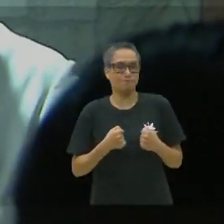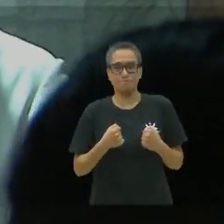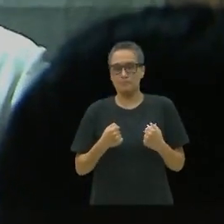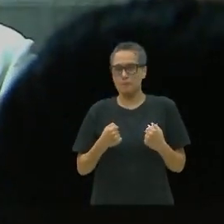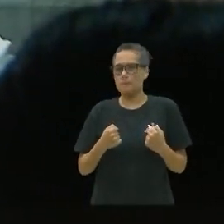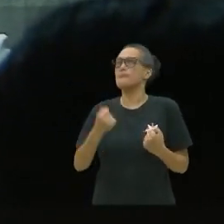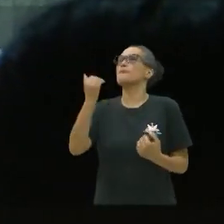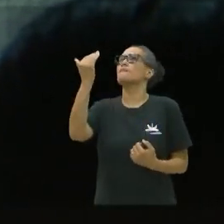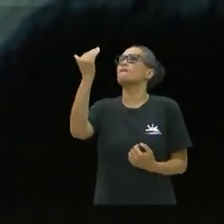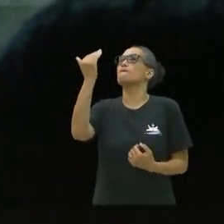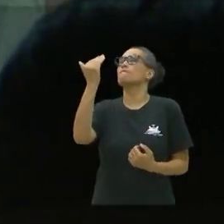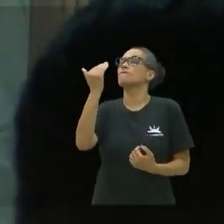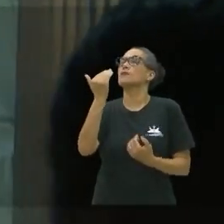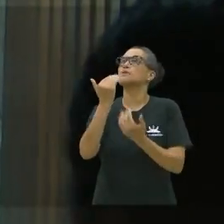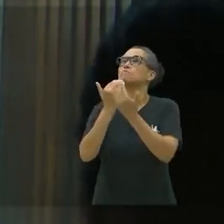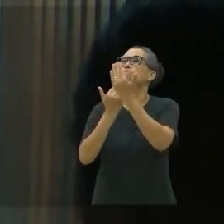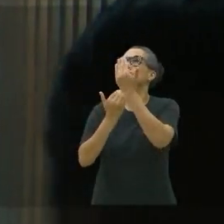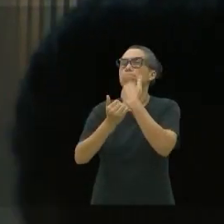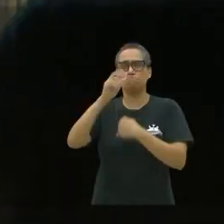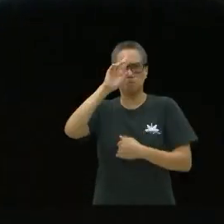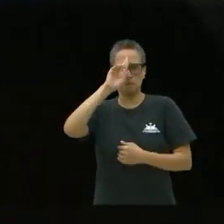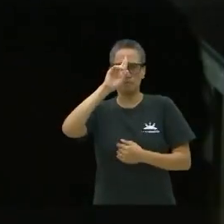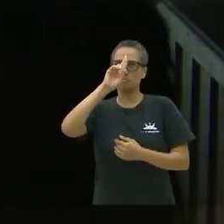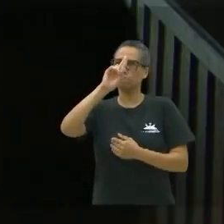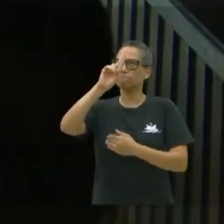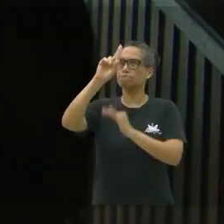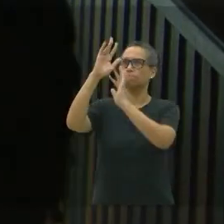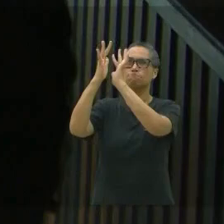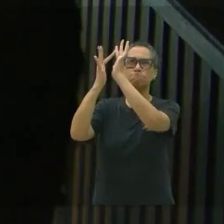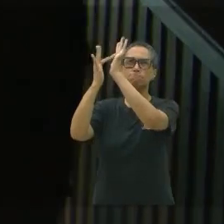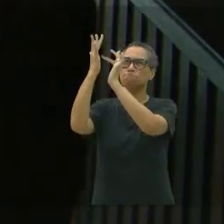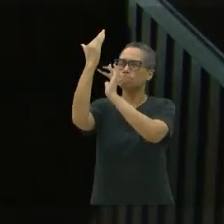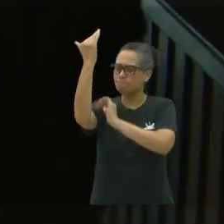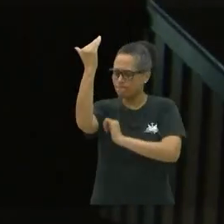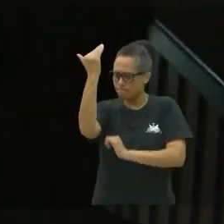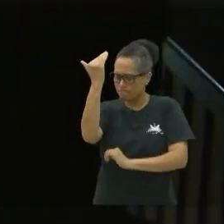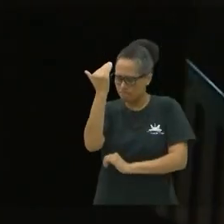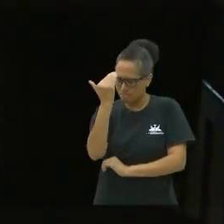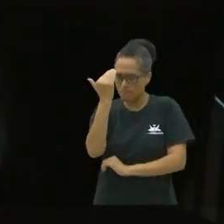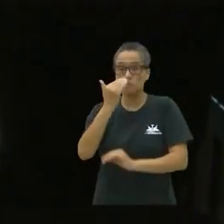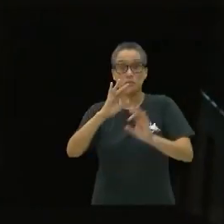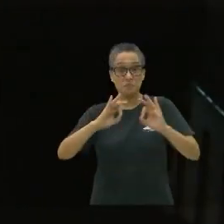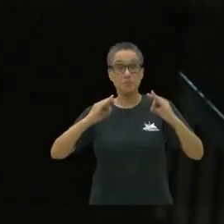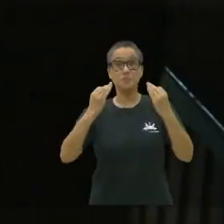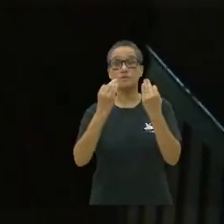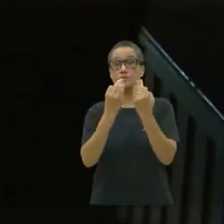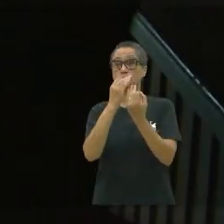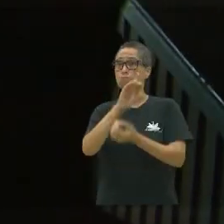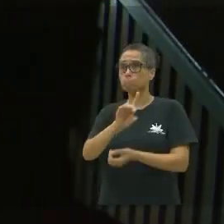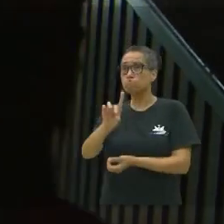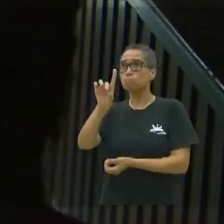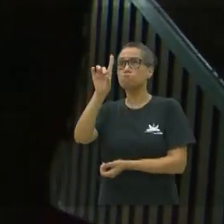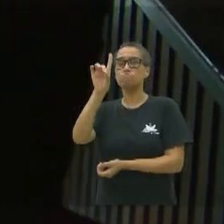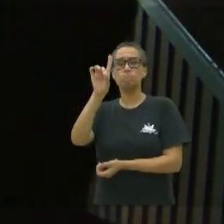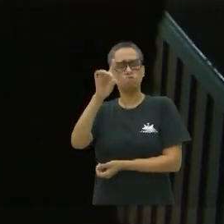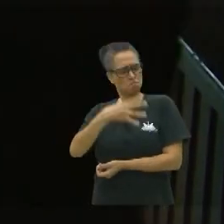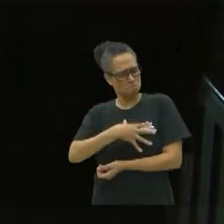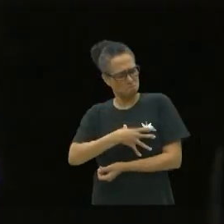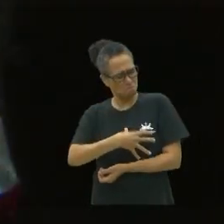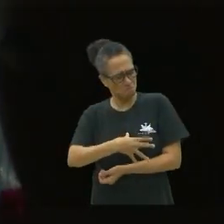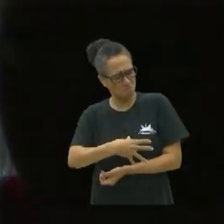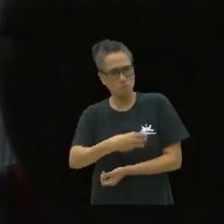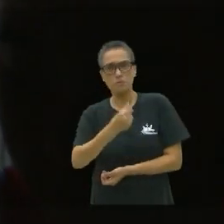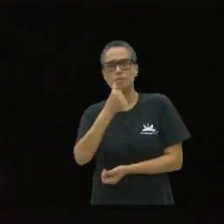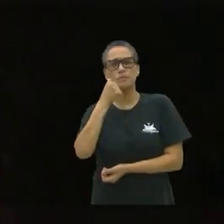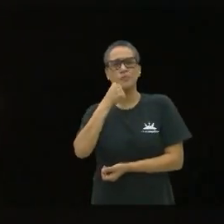Vem, Senhor Jesus. Vem, família de Deus. Filha amada, filho amado